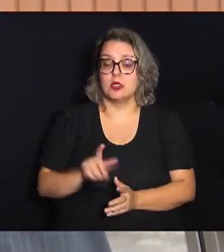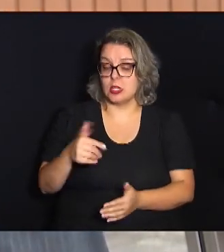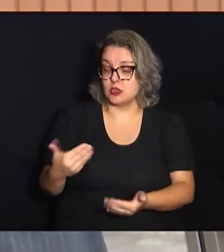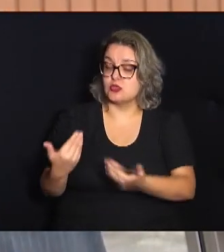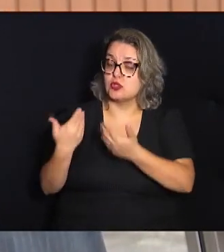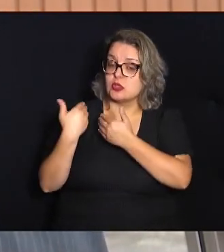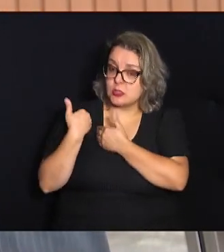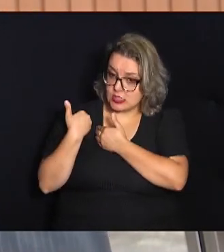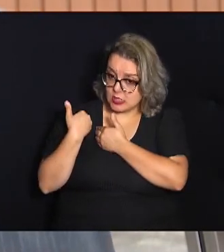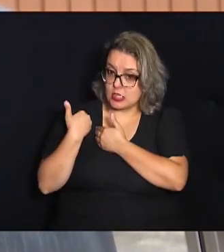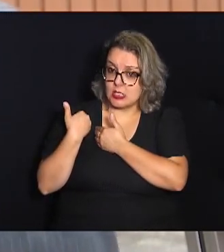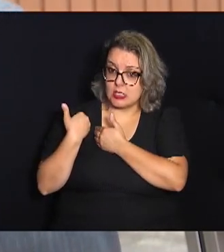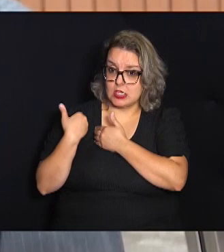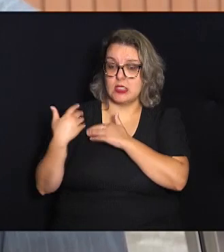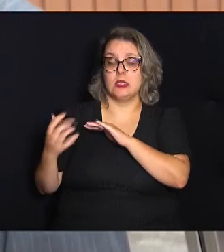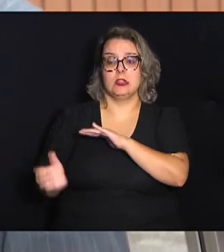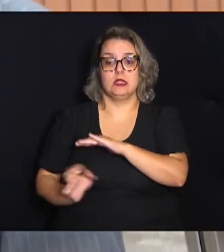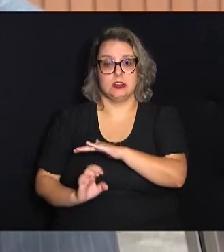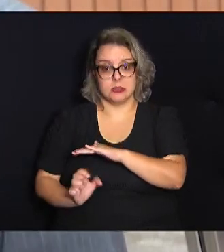responsabilidade